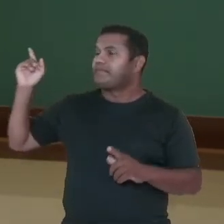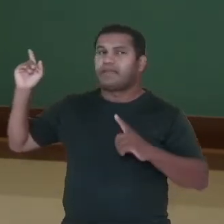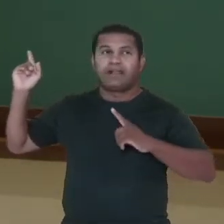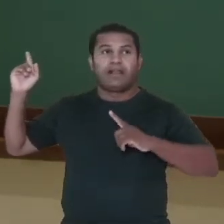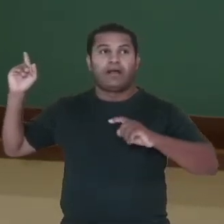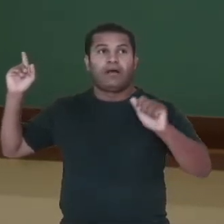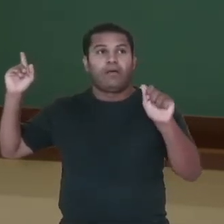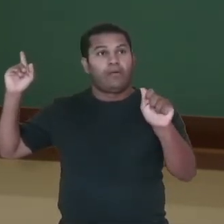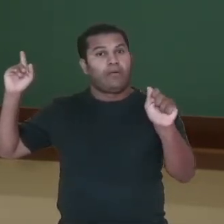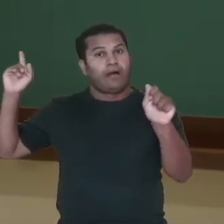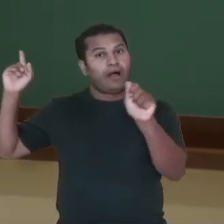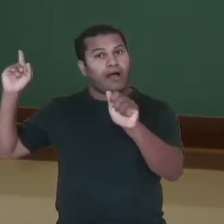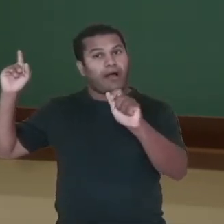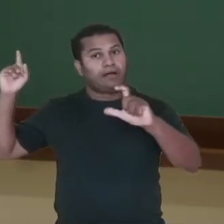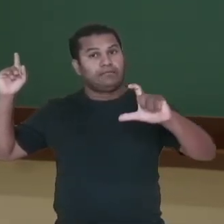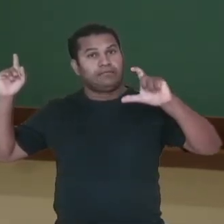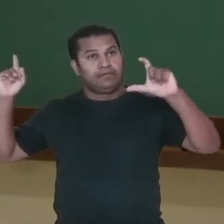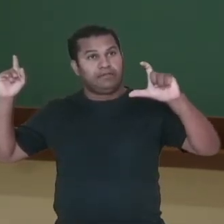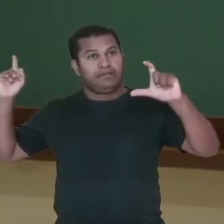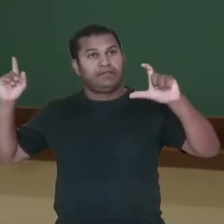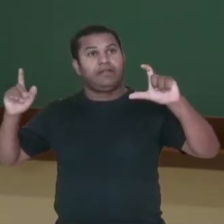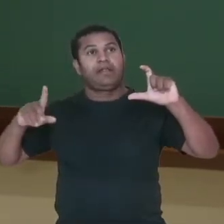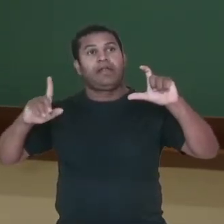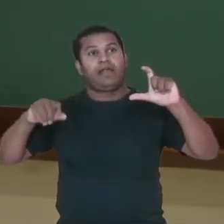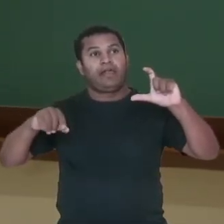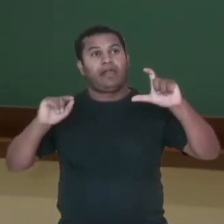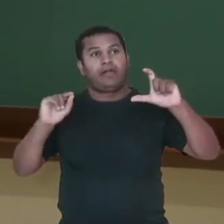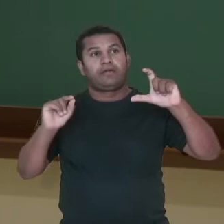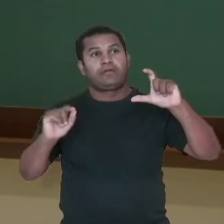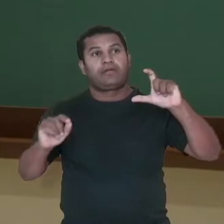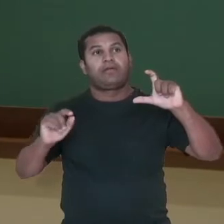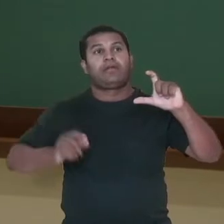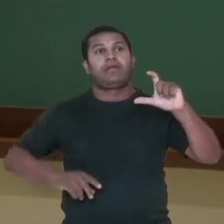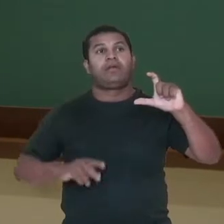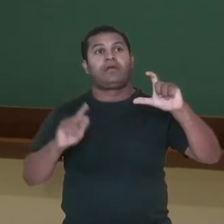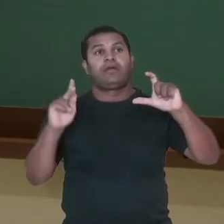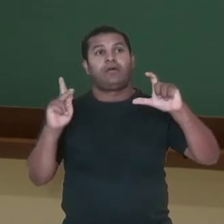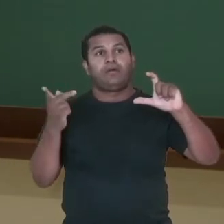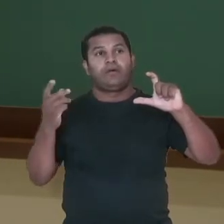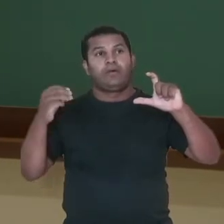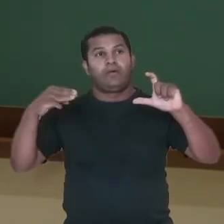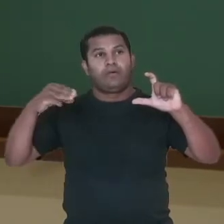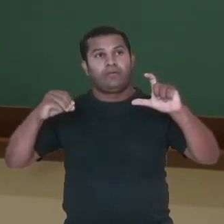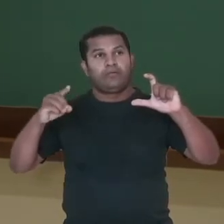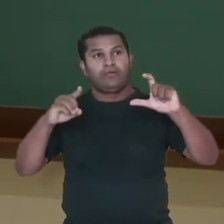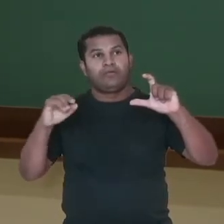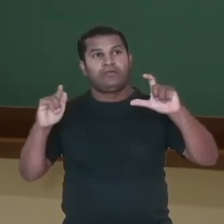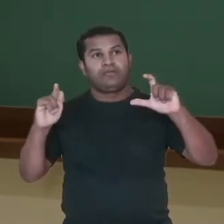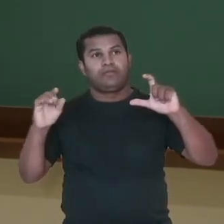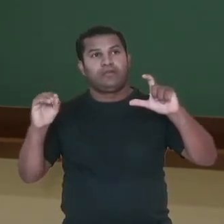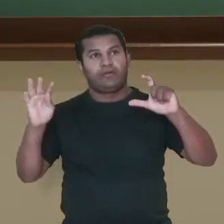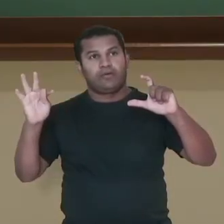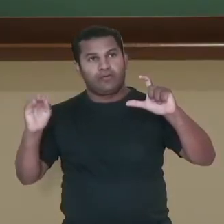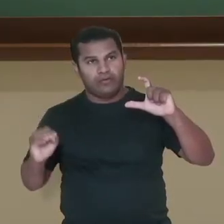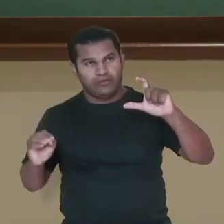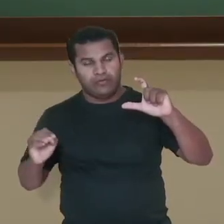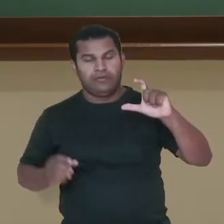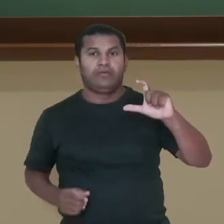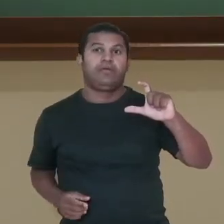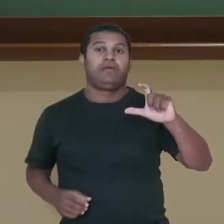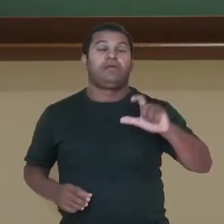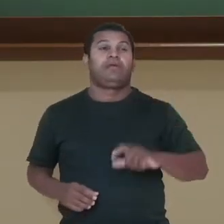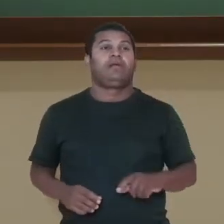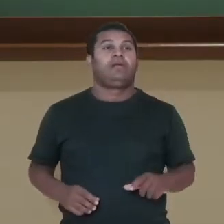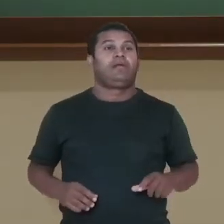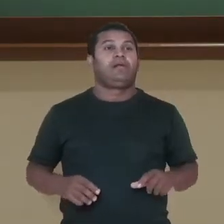ele continua manifestando a característica dominante. Portanto, a gente vai chamar esse alelo de alelo dominante. E